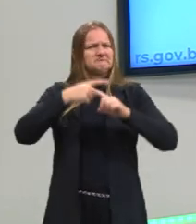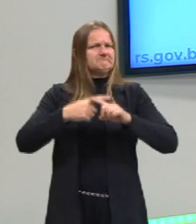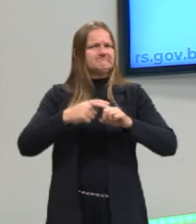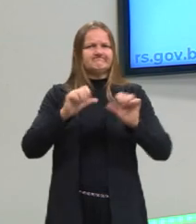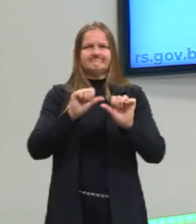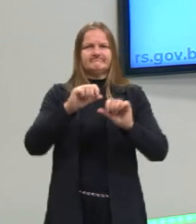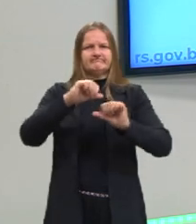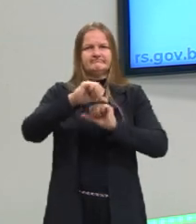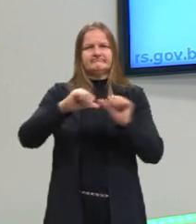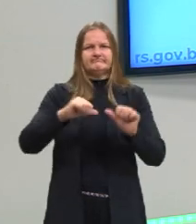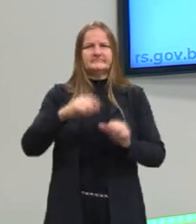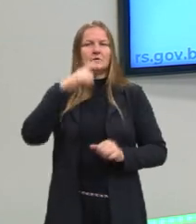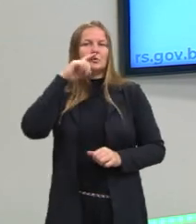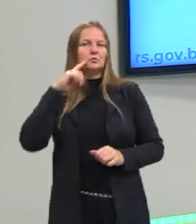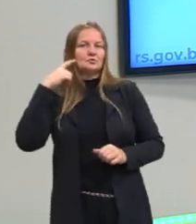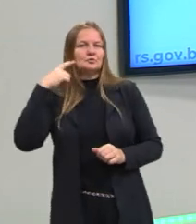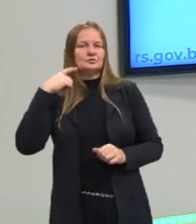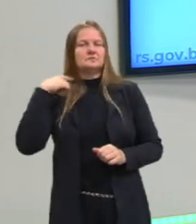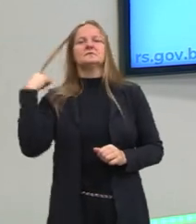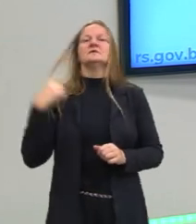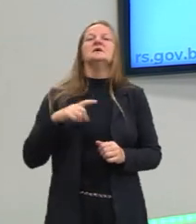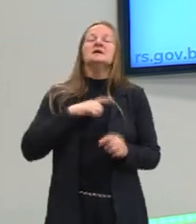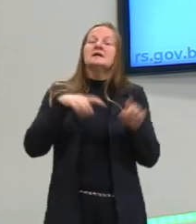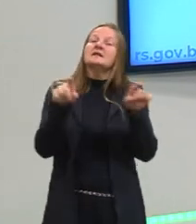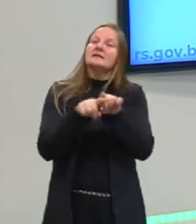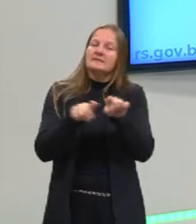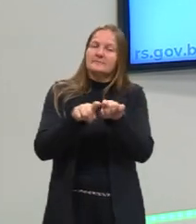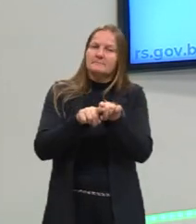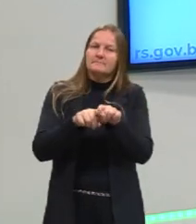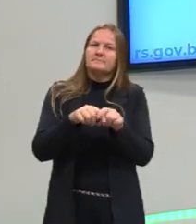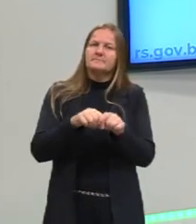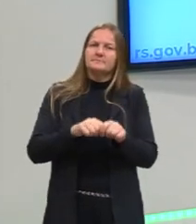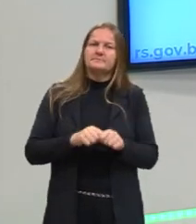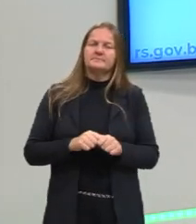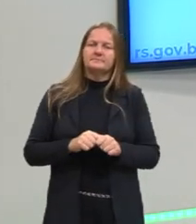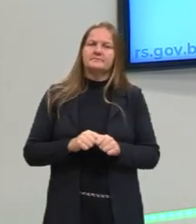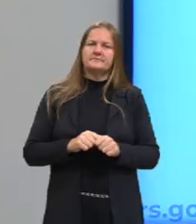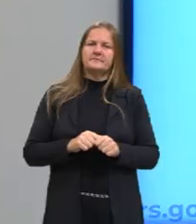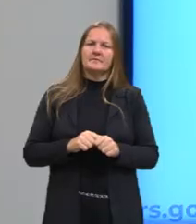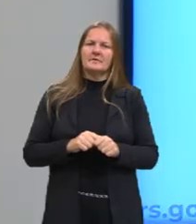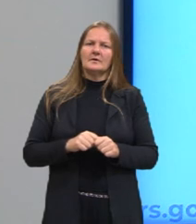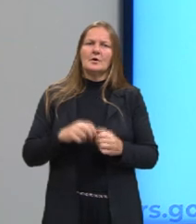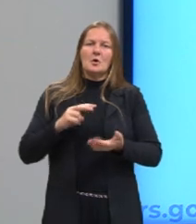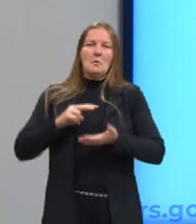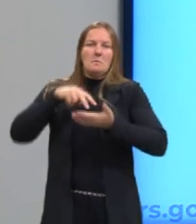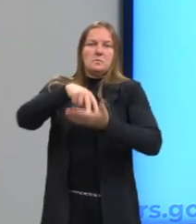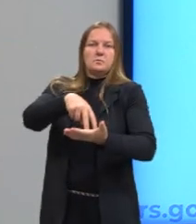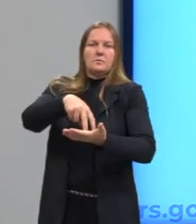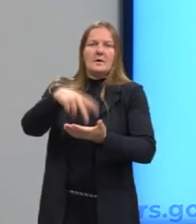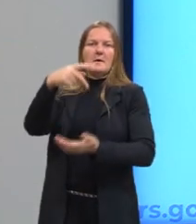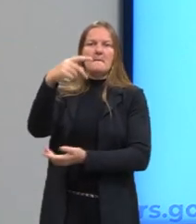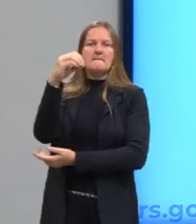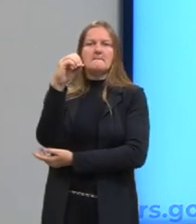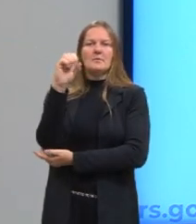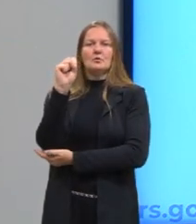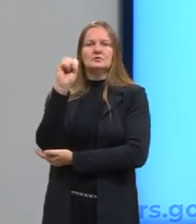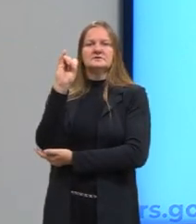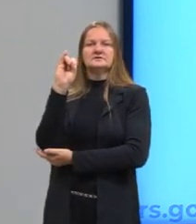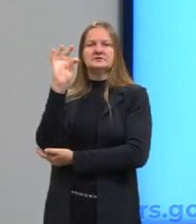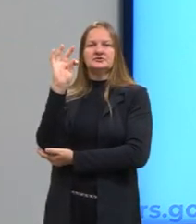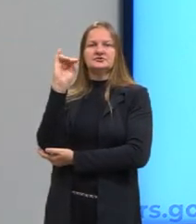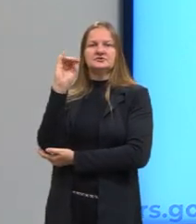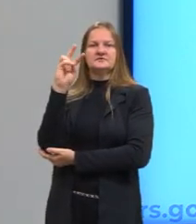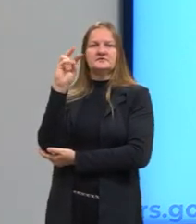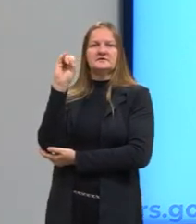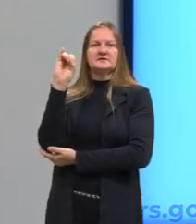do Durkheim certo e também a questão do positivismo ele não aceita